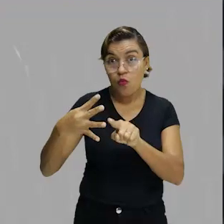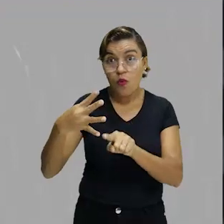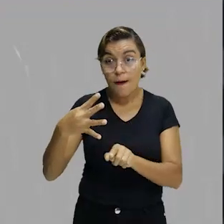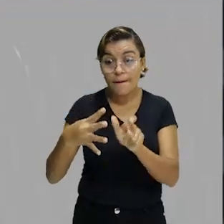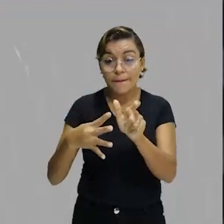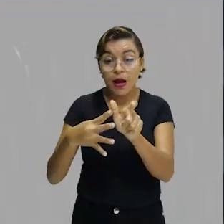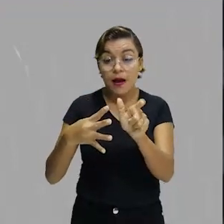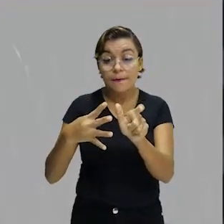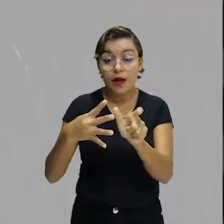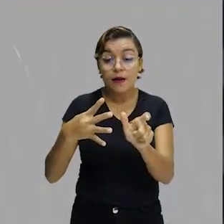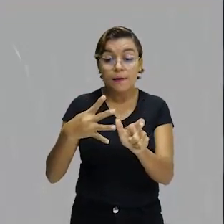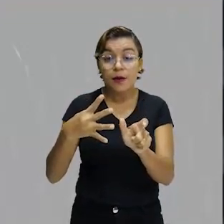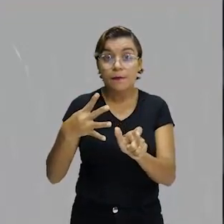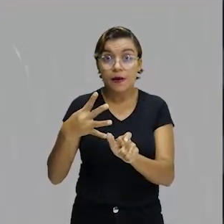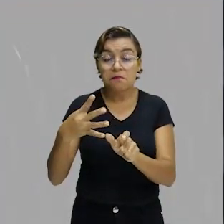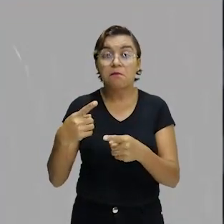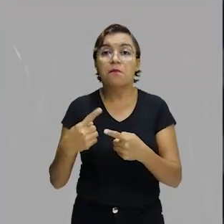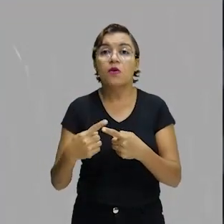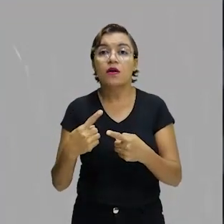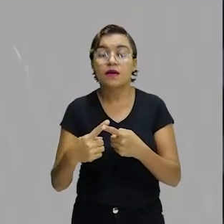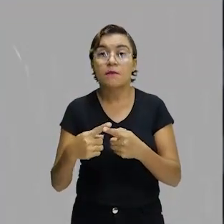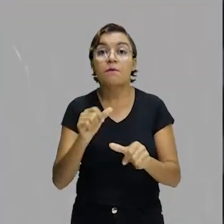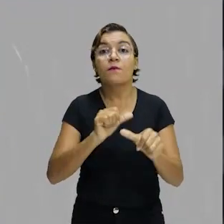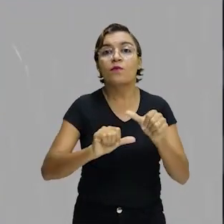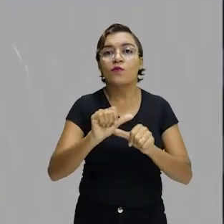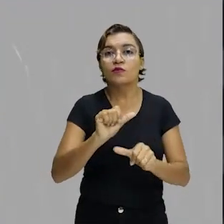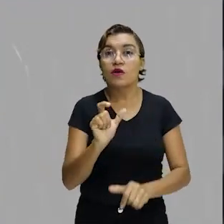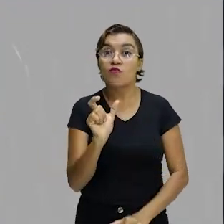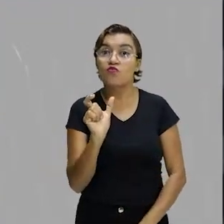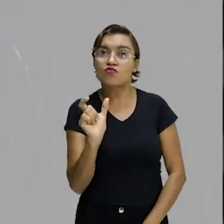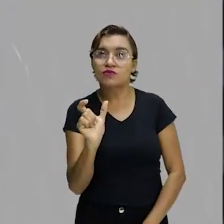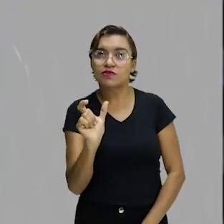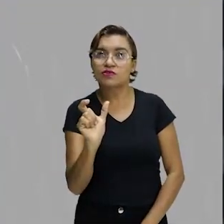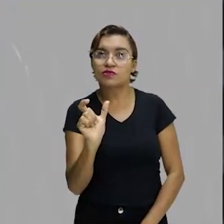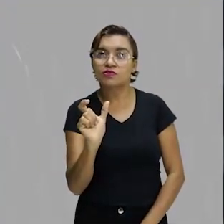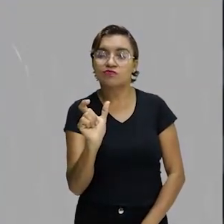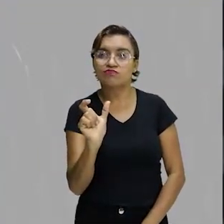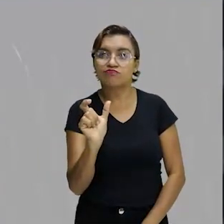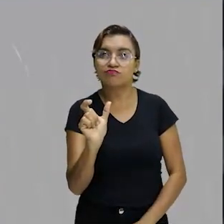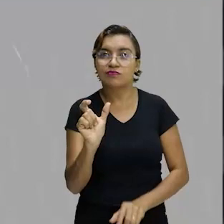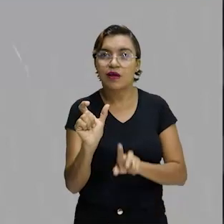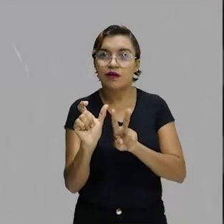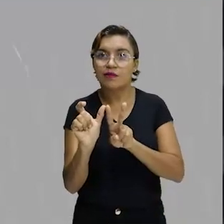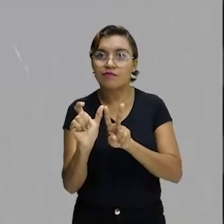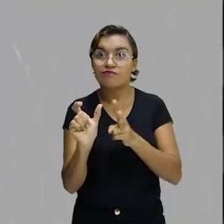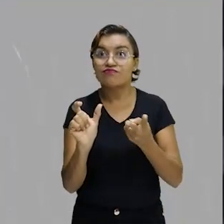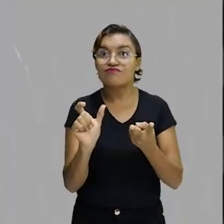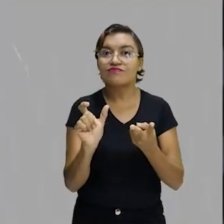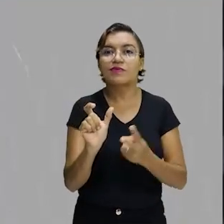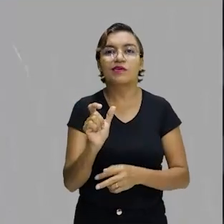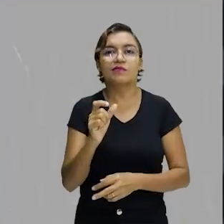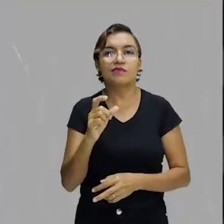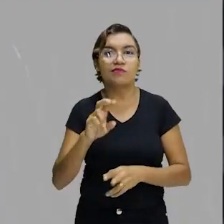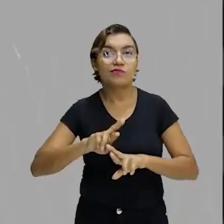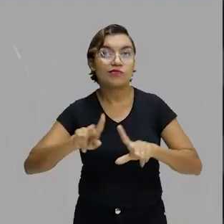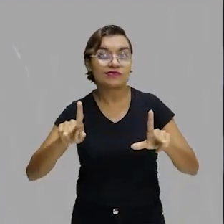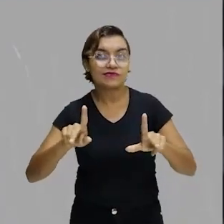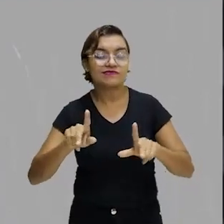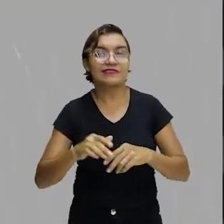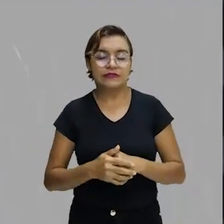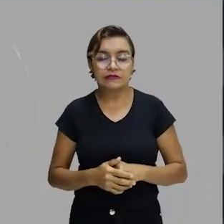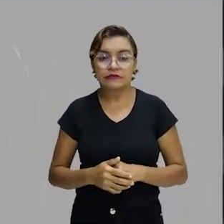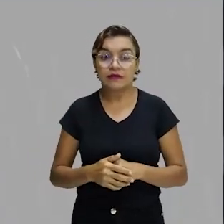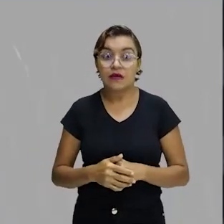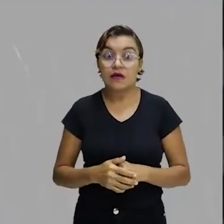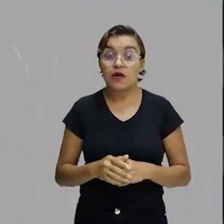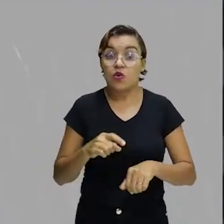mudei o sentido de um termo deste. Então, tome cuidado com isso. Ao ler o silogismo, perceba se os